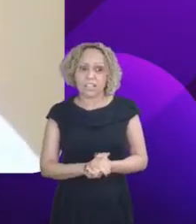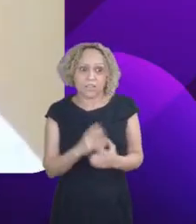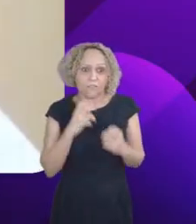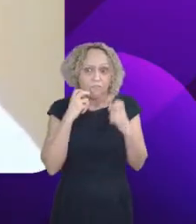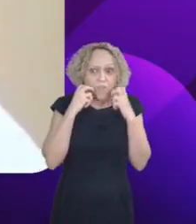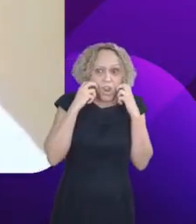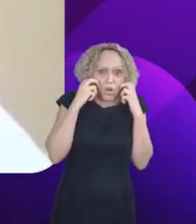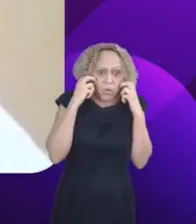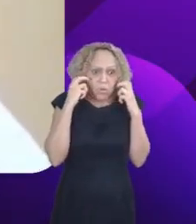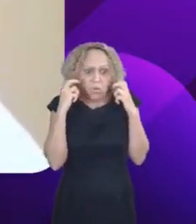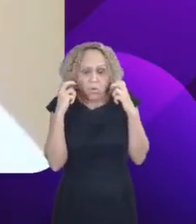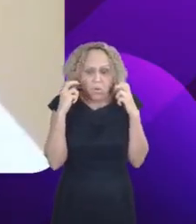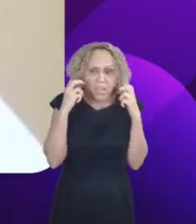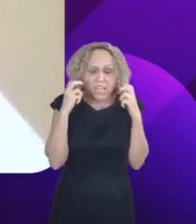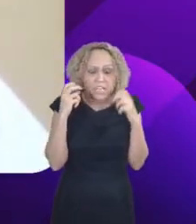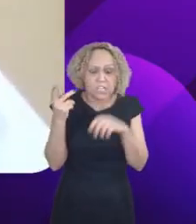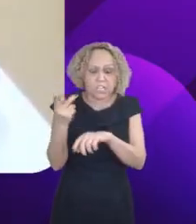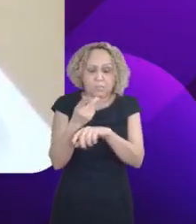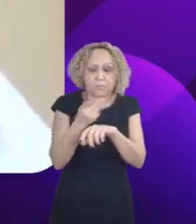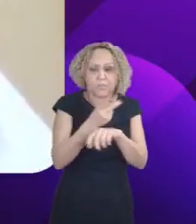procurar ajuda e ser criticada.